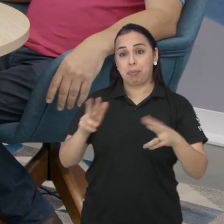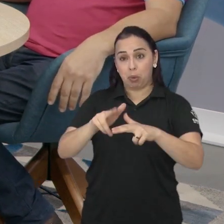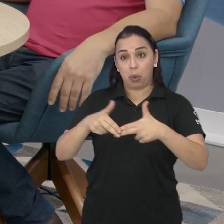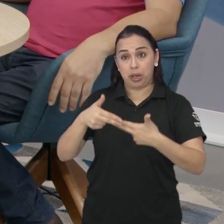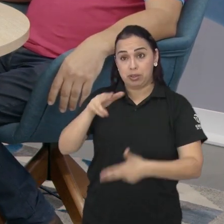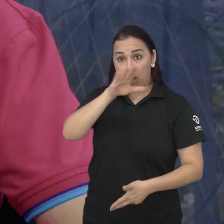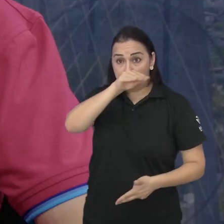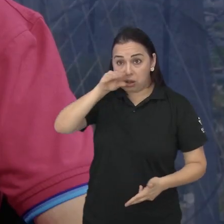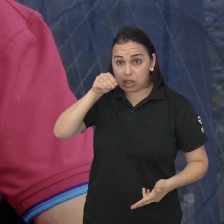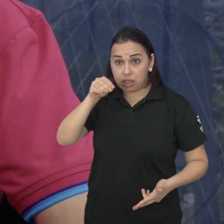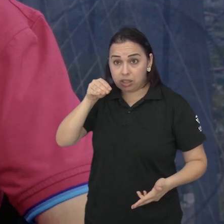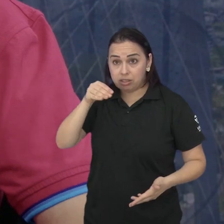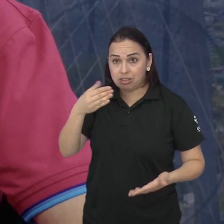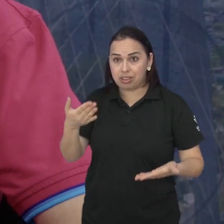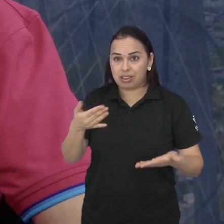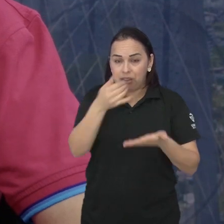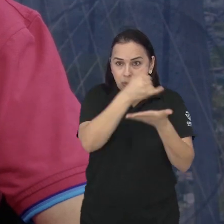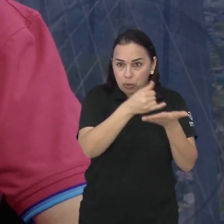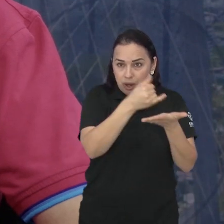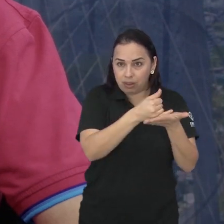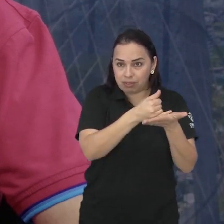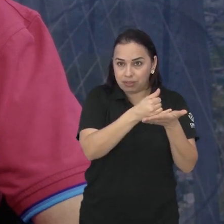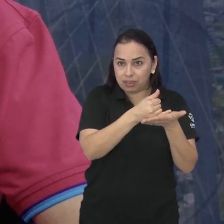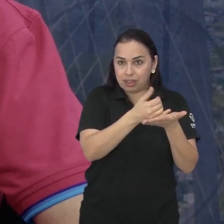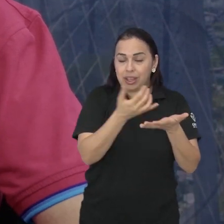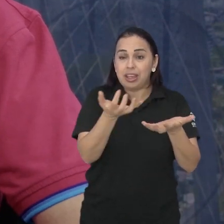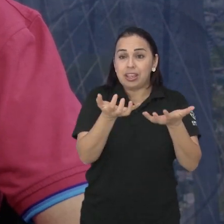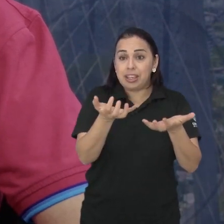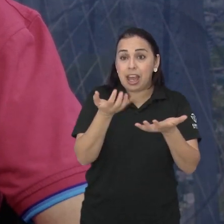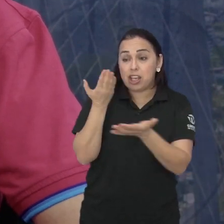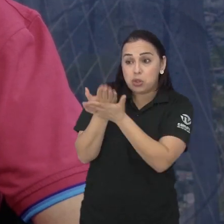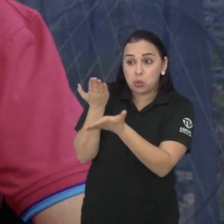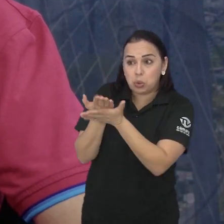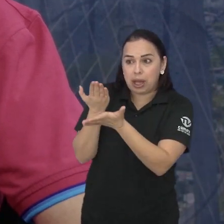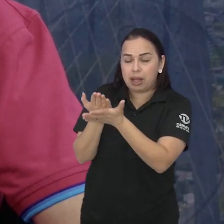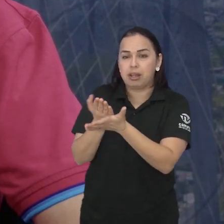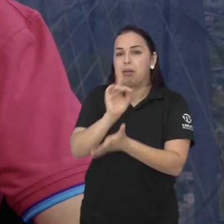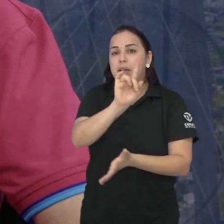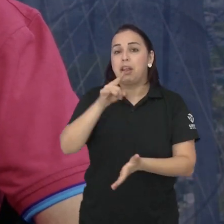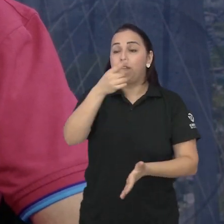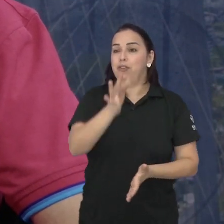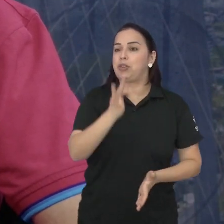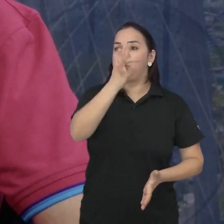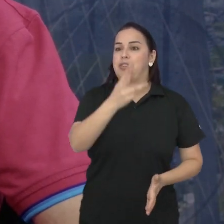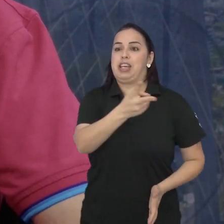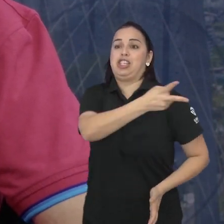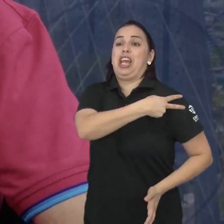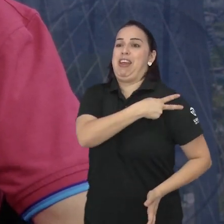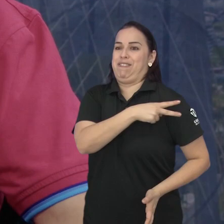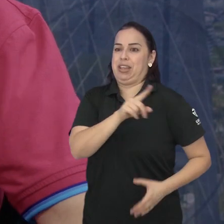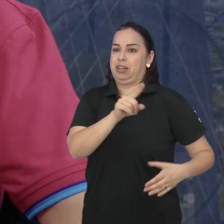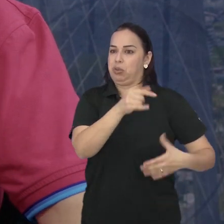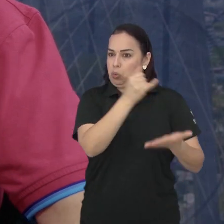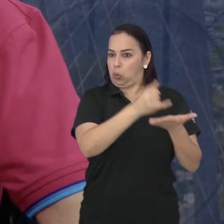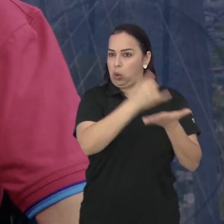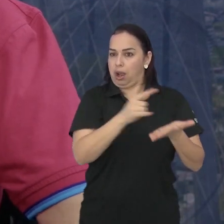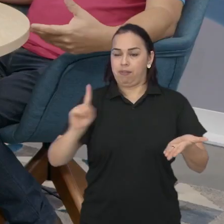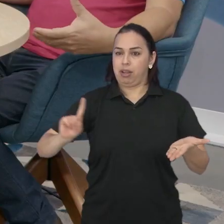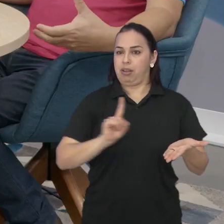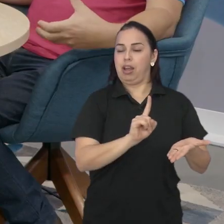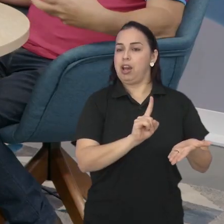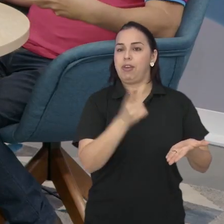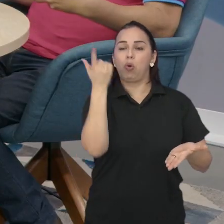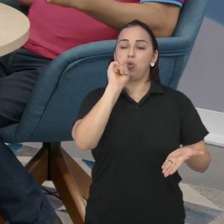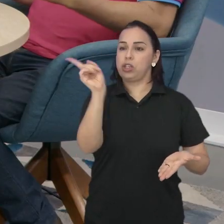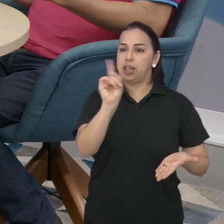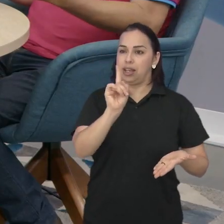estão no tráfico, eles querem estudar, porque ele não vai conseguir gerenciar um espaço se ele não saber fazer conta, se ele não precisa usar. Então,